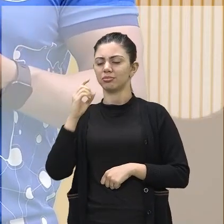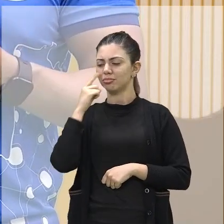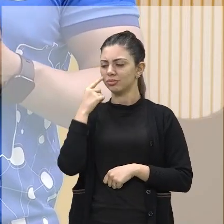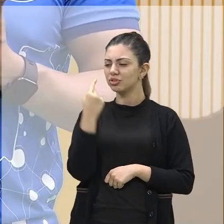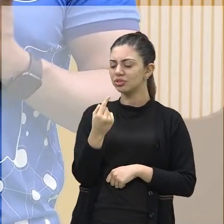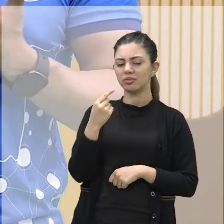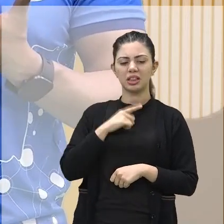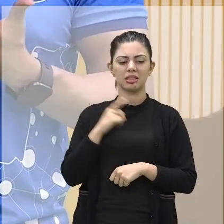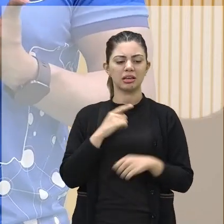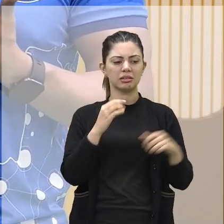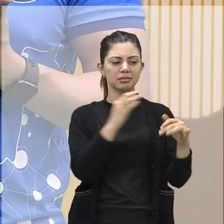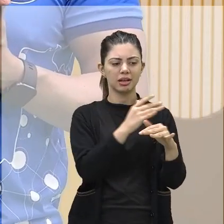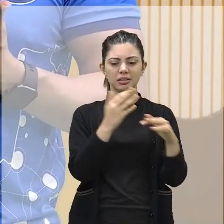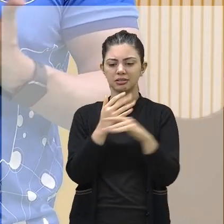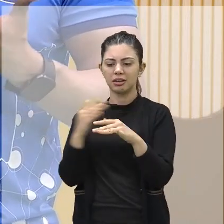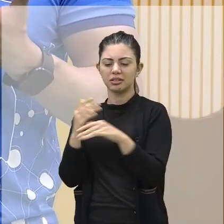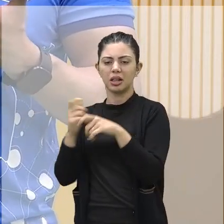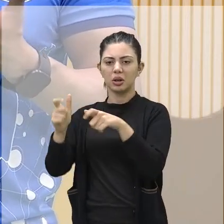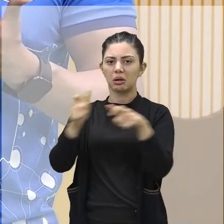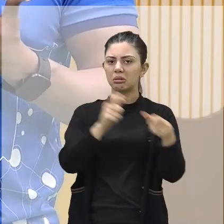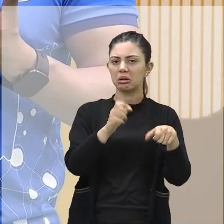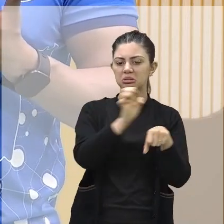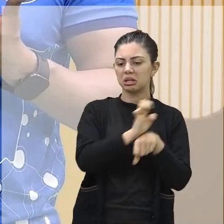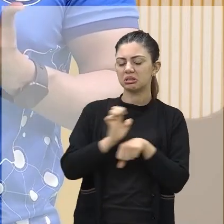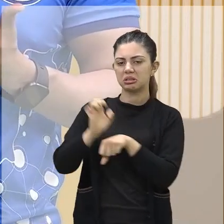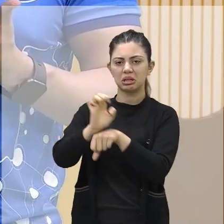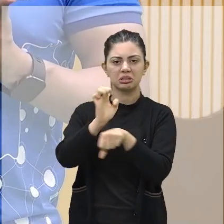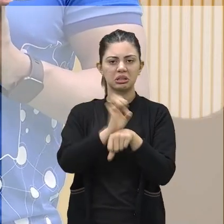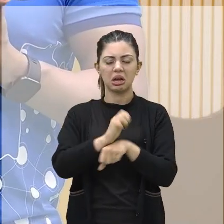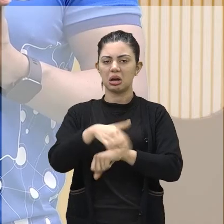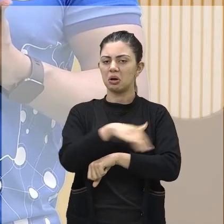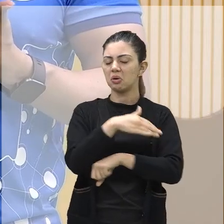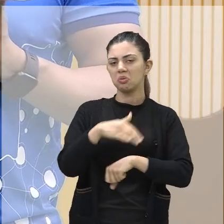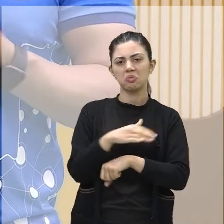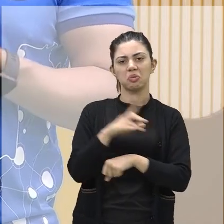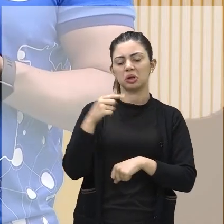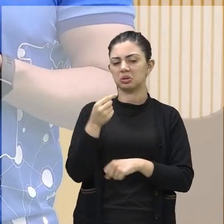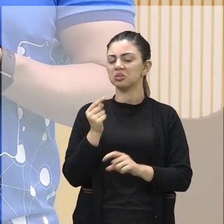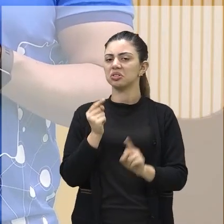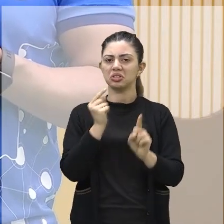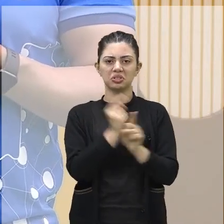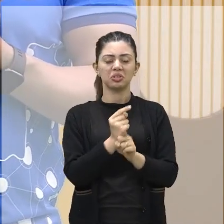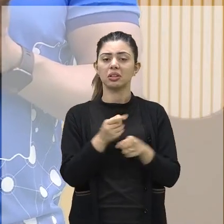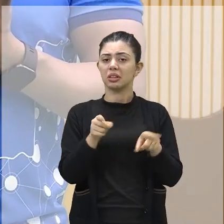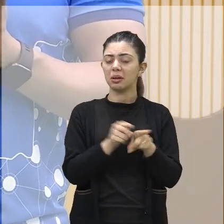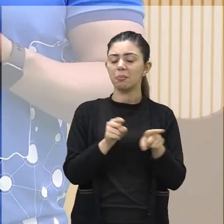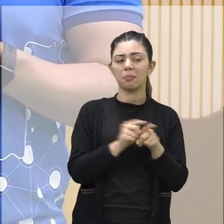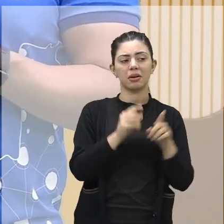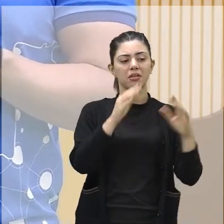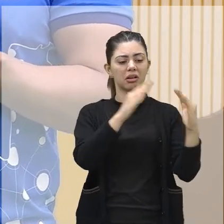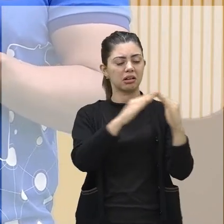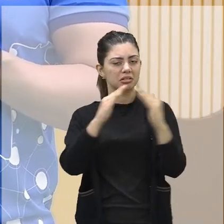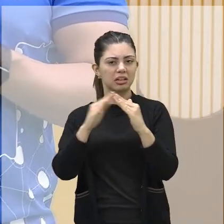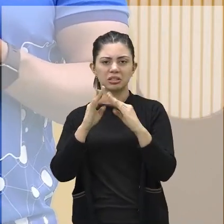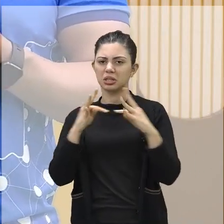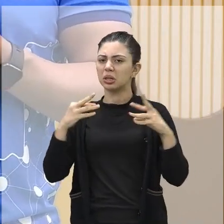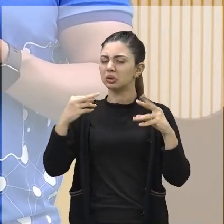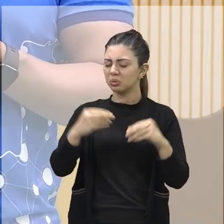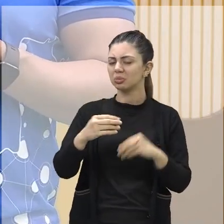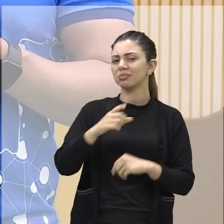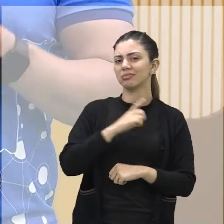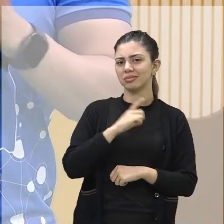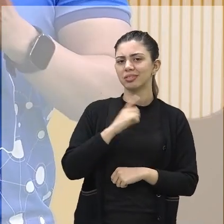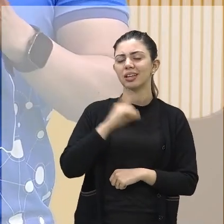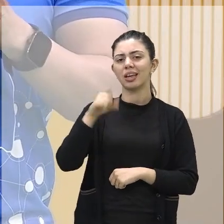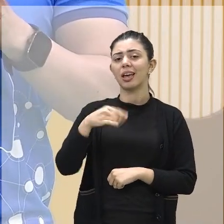cidade do nosso país, eu acredito que tenha, né? Em todo bairro, em toda a rua, nos lares da maioria de nós brasileiros,